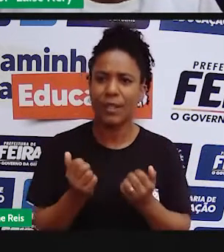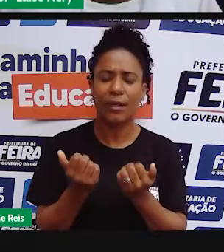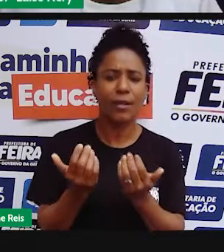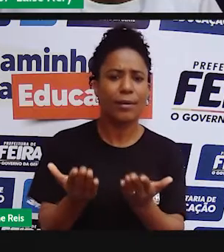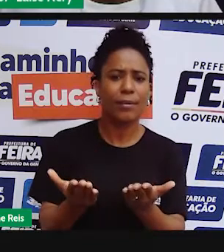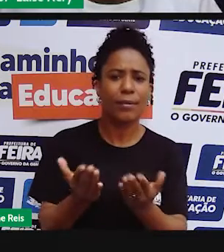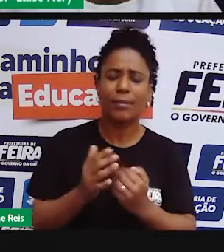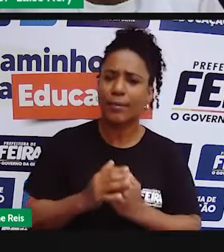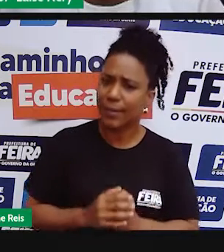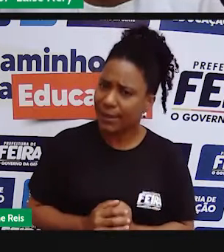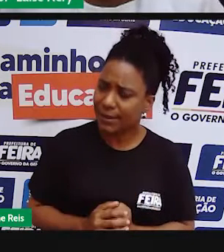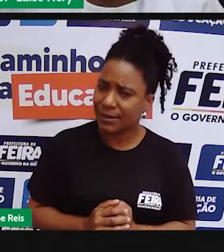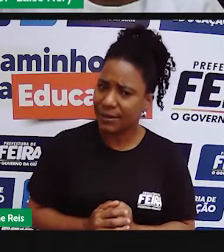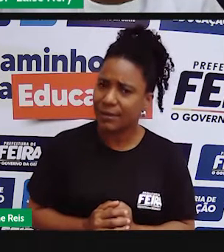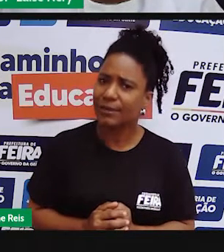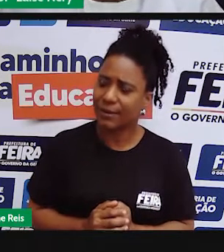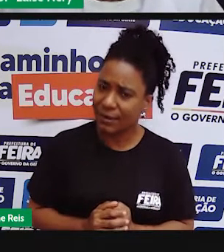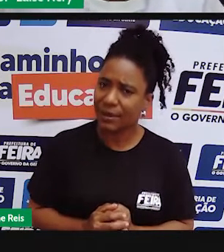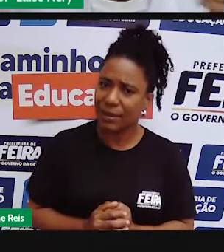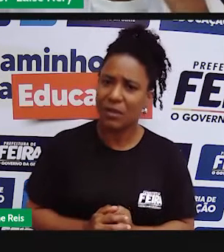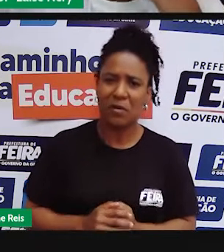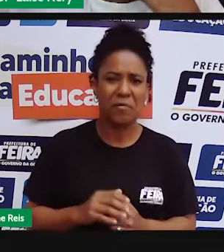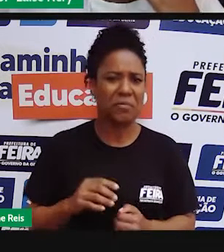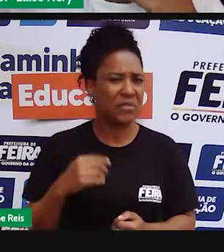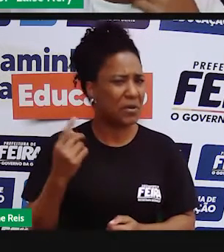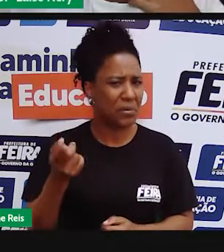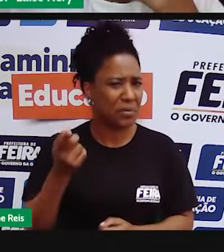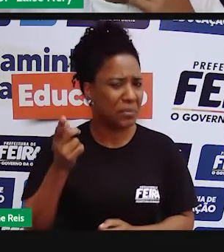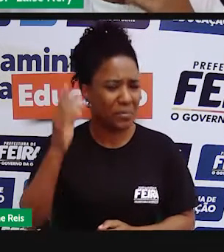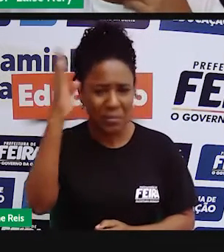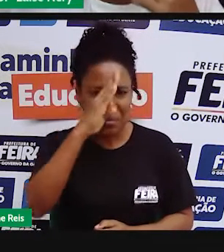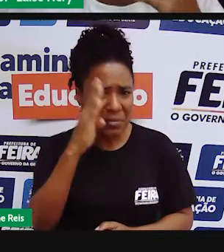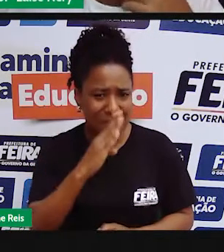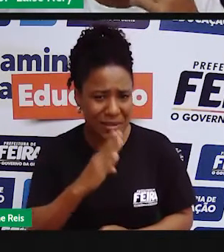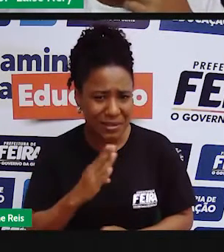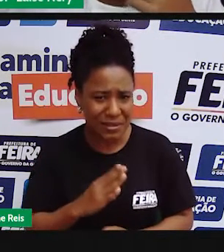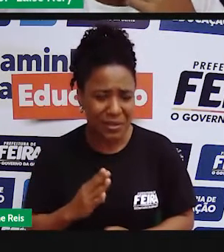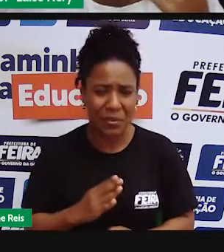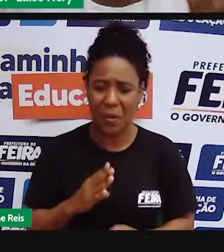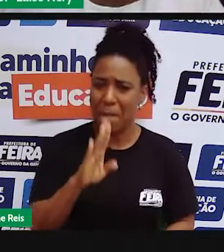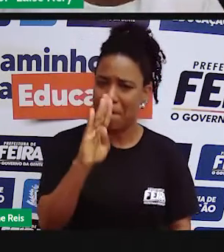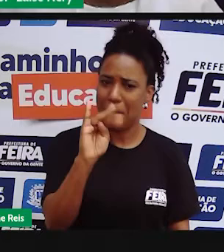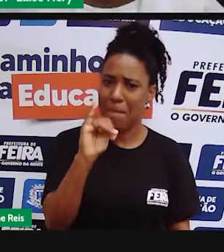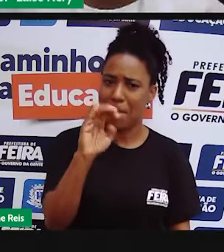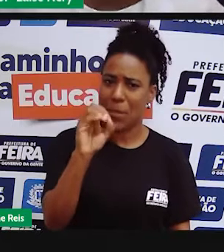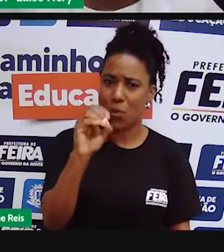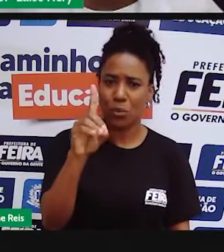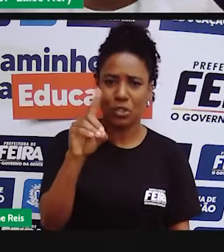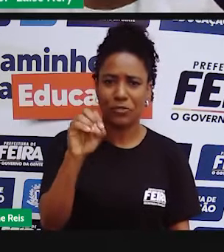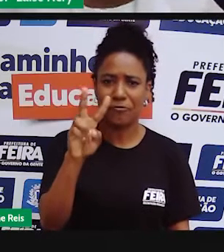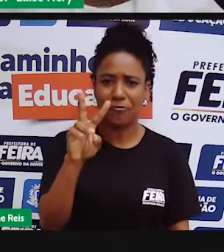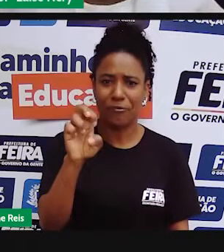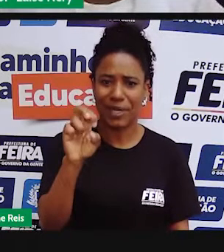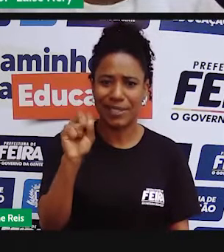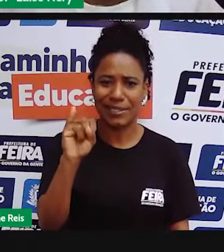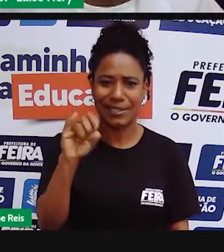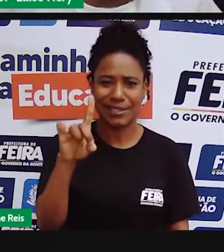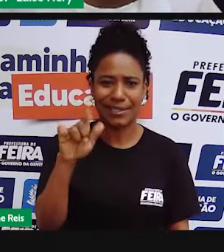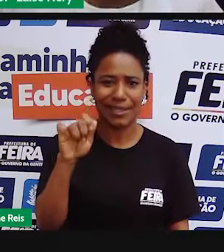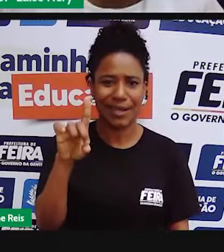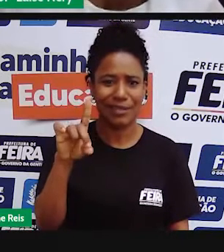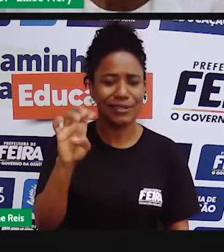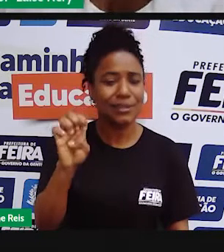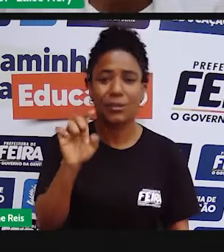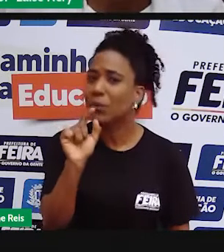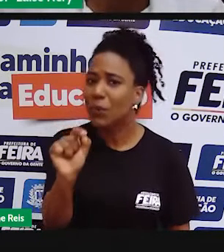Mas, o que é biodiversidade? Foi falado ali que o Brasil tem 10% da biodiversidade do mundo.